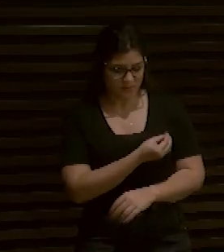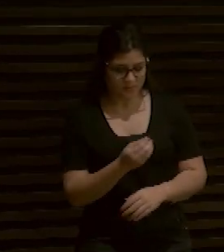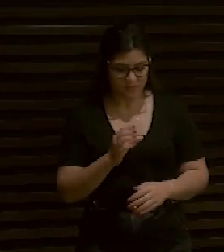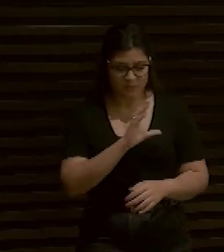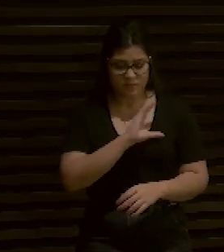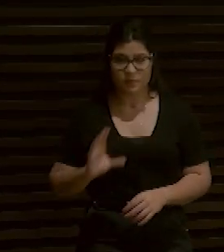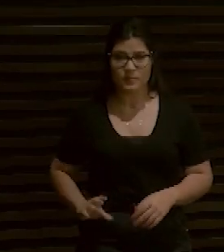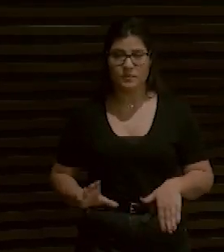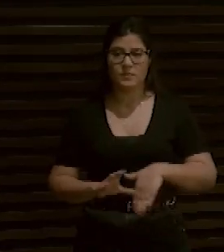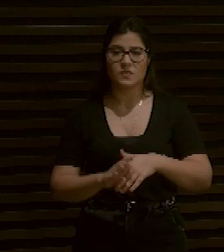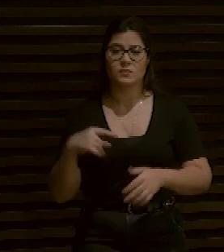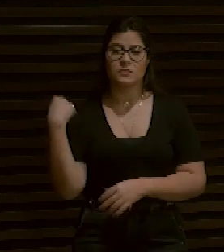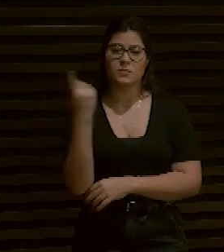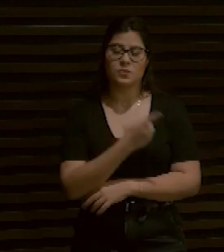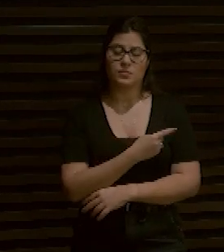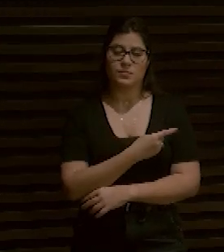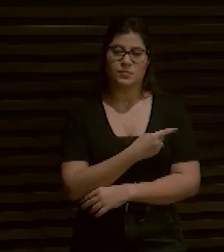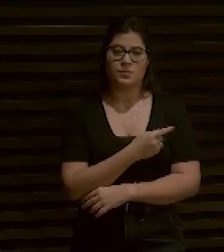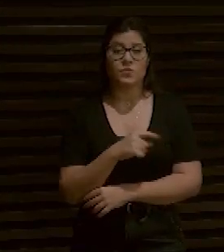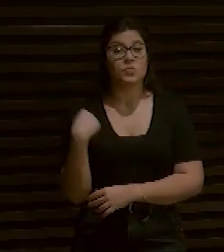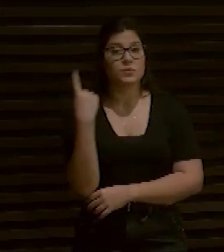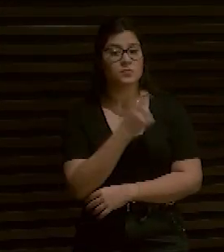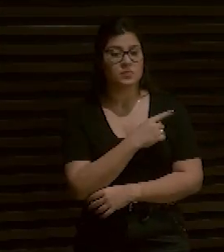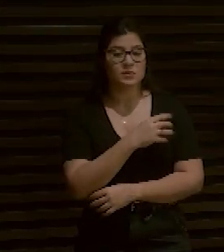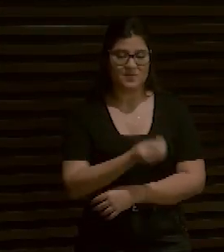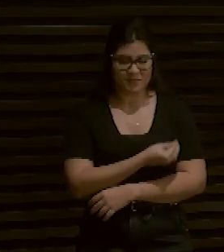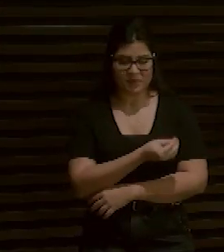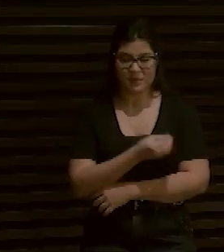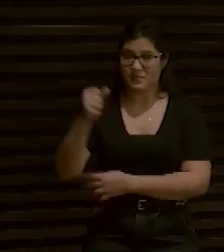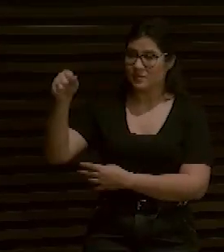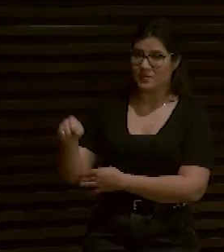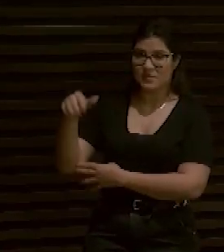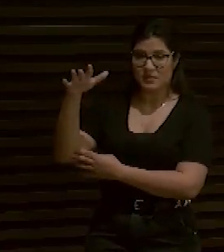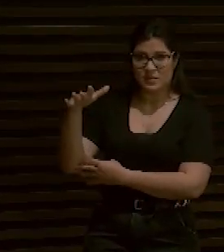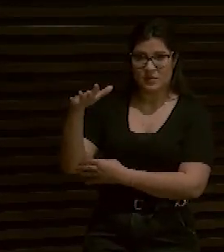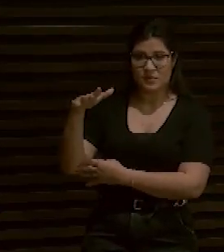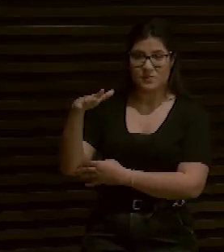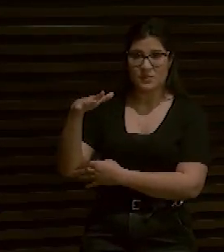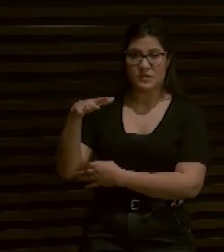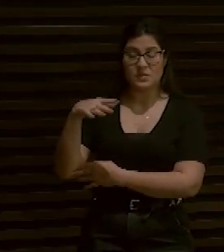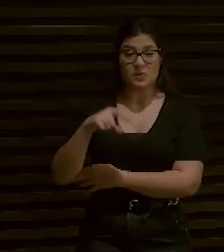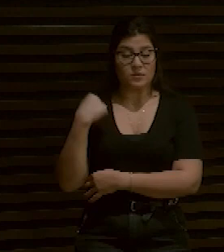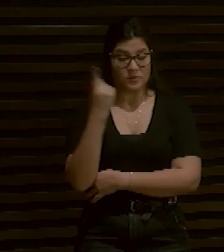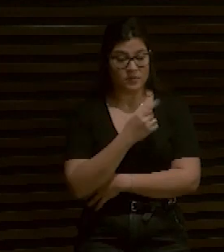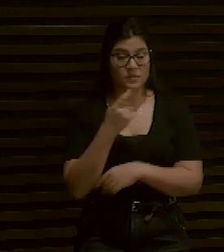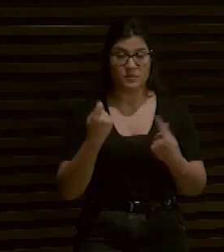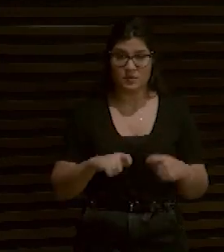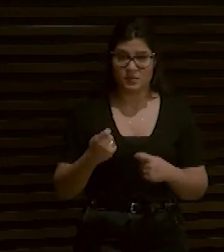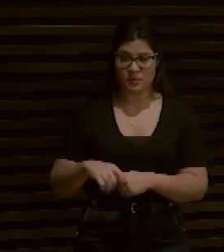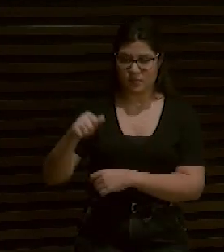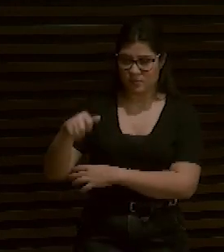nós falamos no último encontro é para que nós andássemos na luz. E para que a gente ande na luz, é preciso que a gente